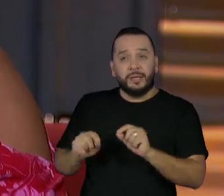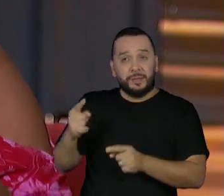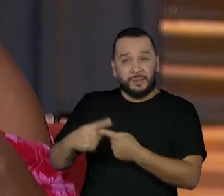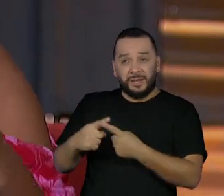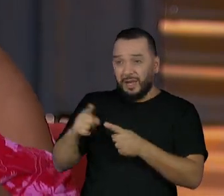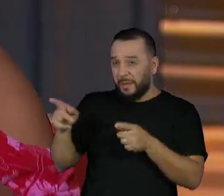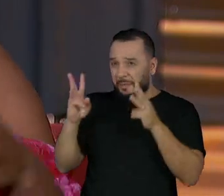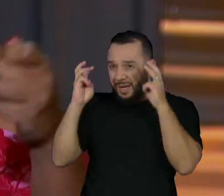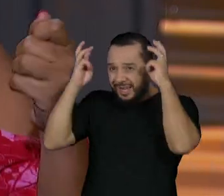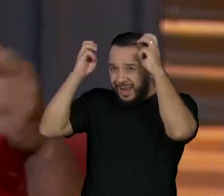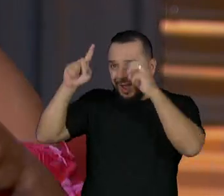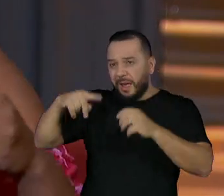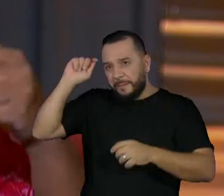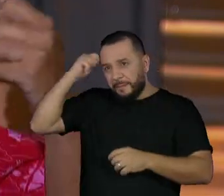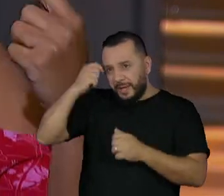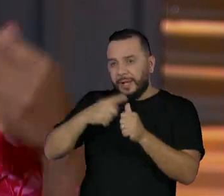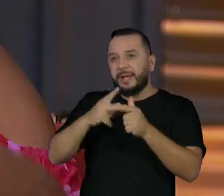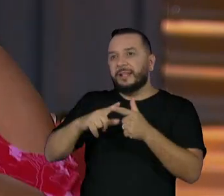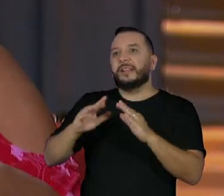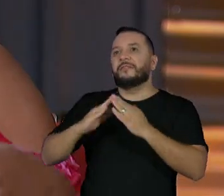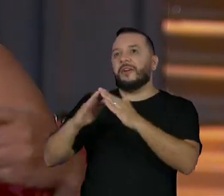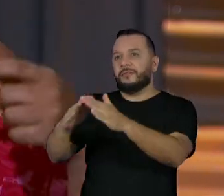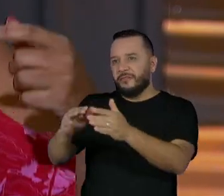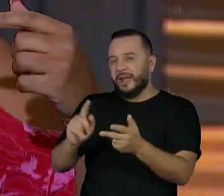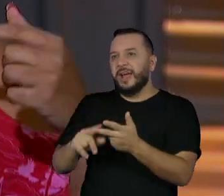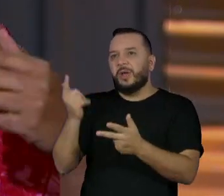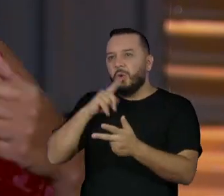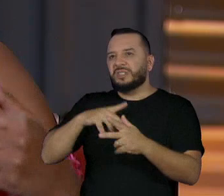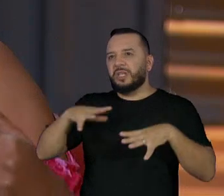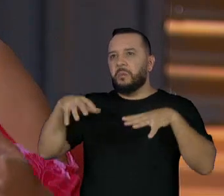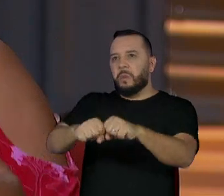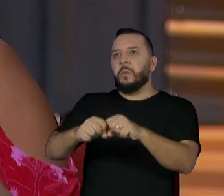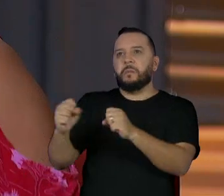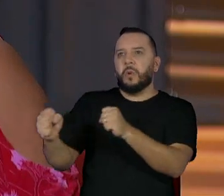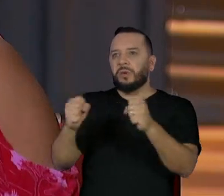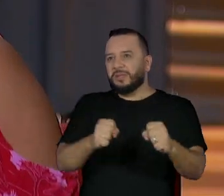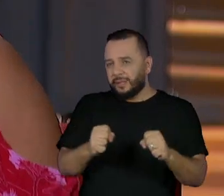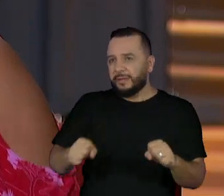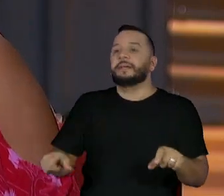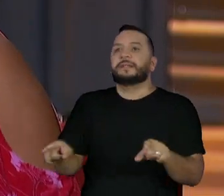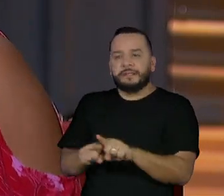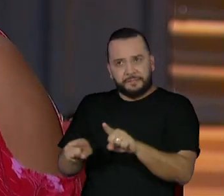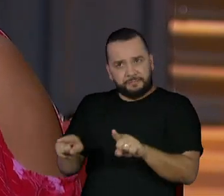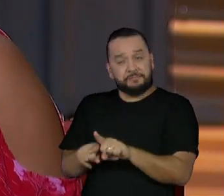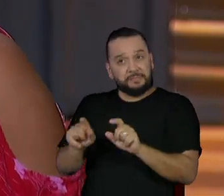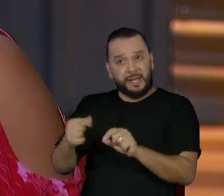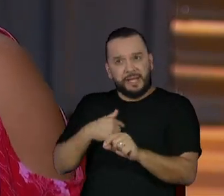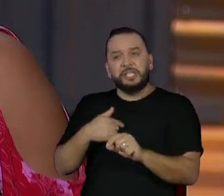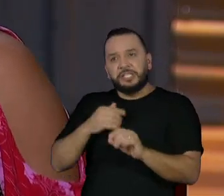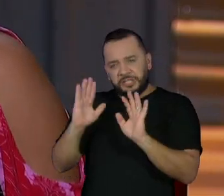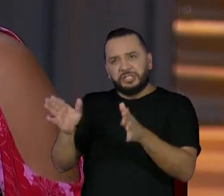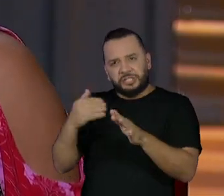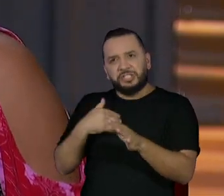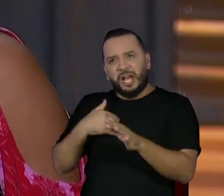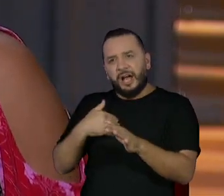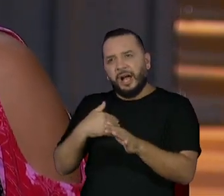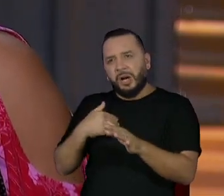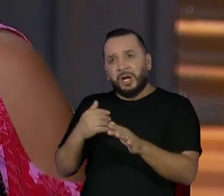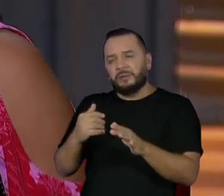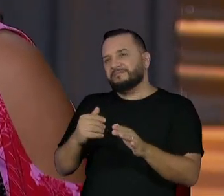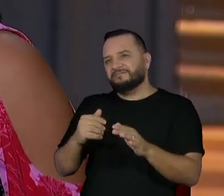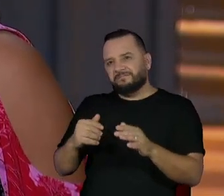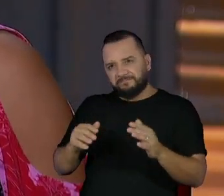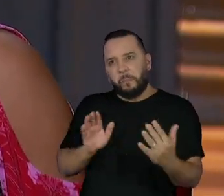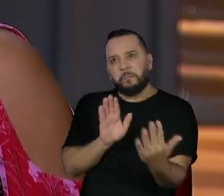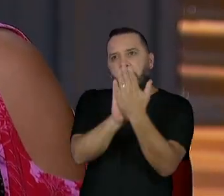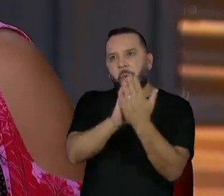era uma mulher preta, favelada, que ocupou um espaço de poder e que estava pautando a segurança pública, inclusive nessa perspectiva cidadã, porque a Marielle,